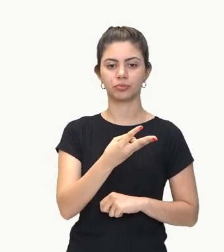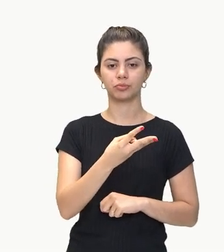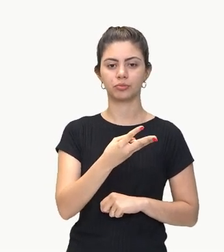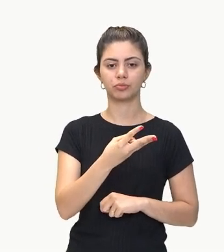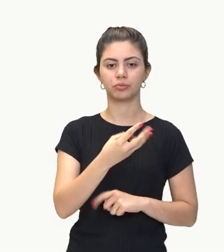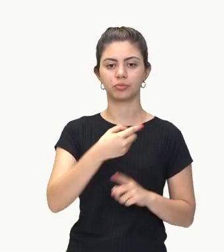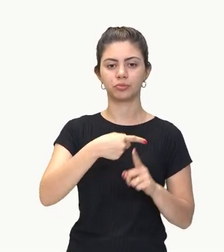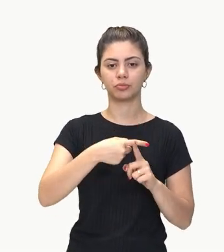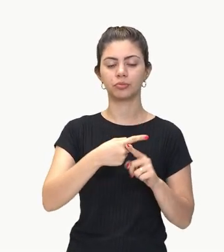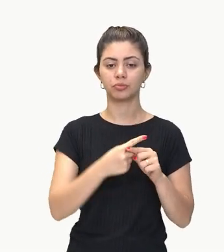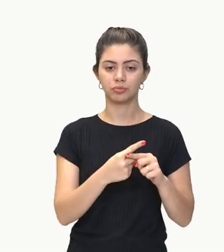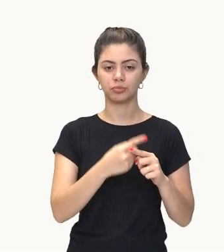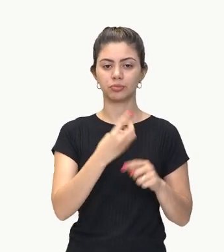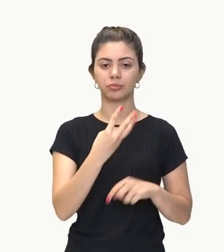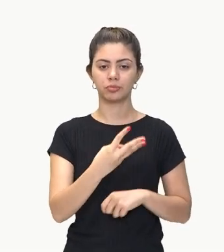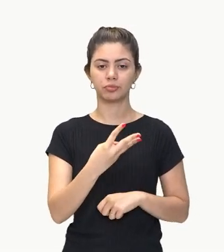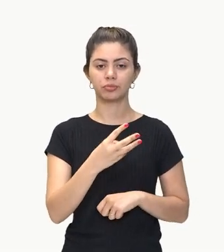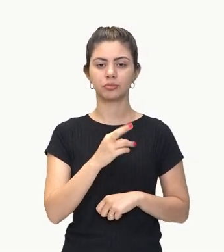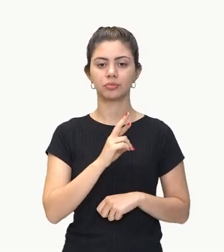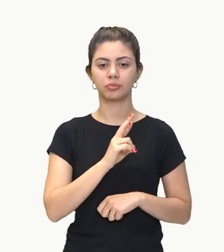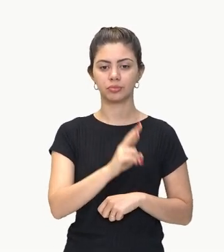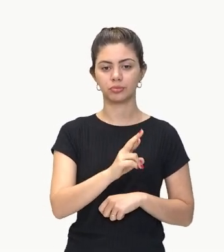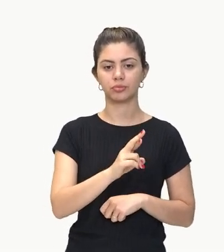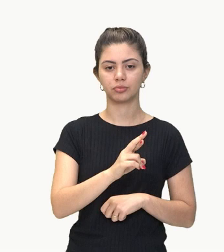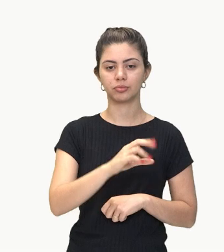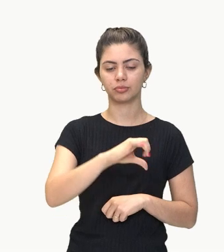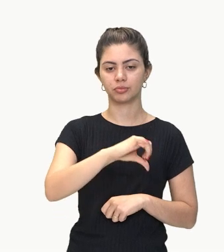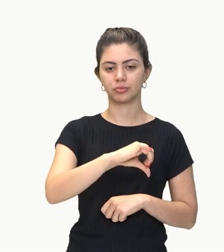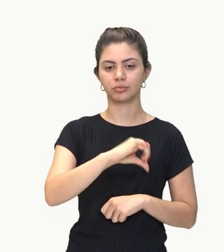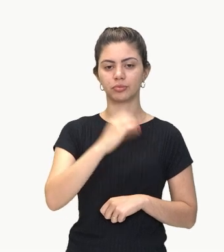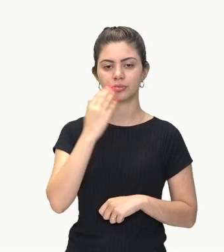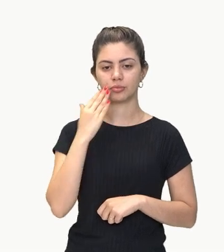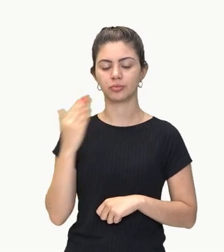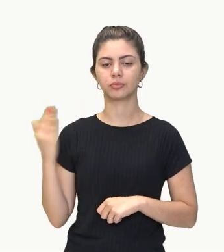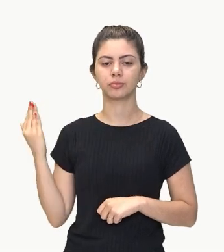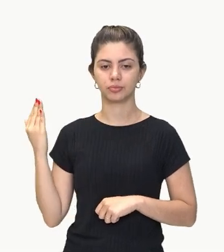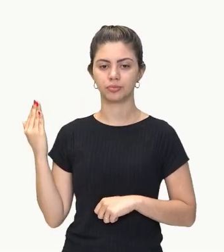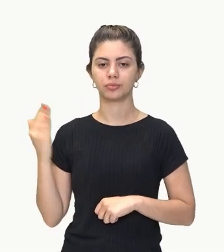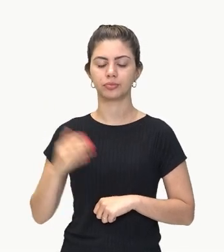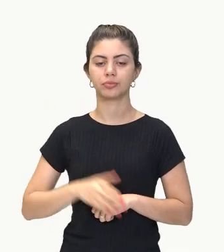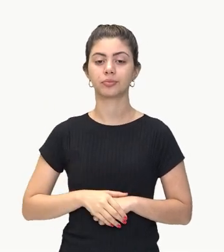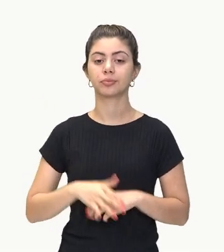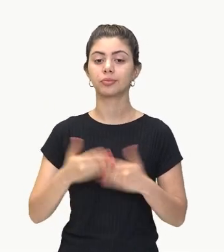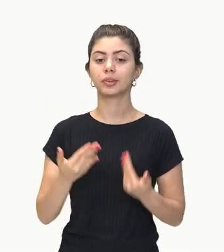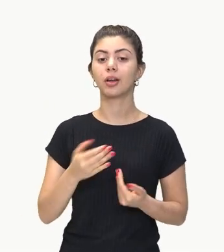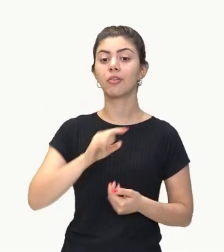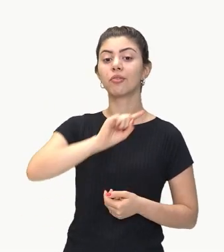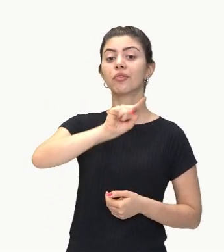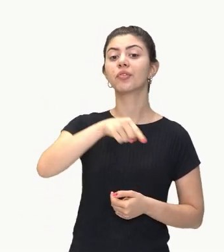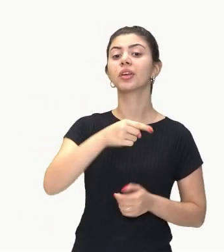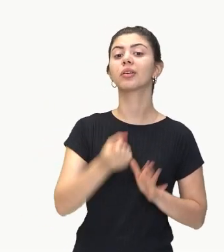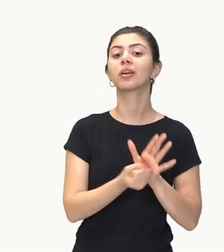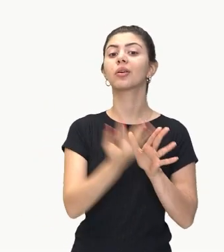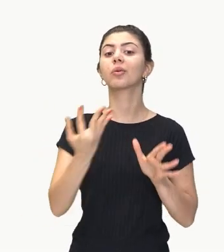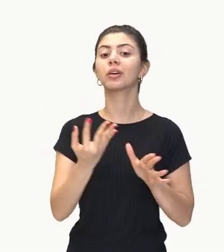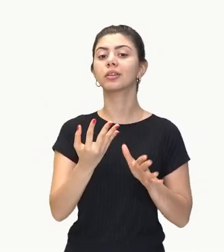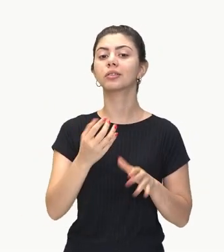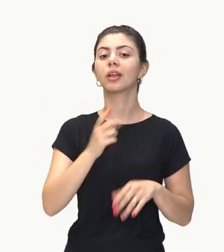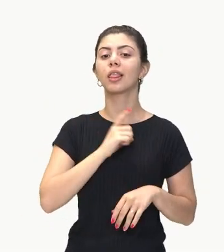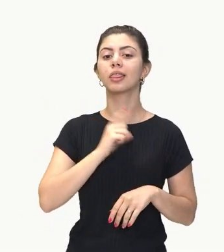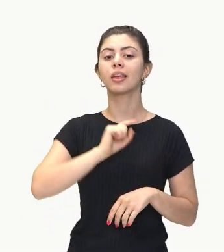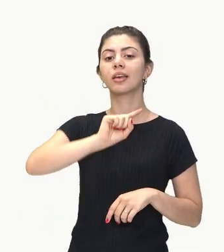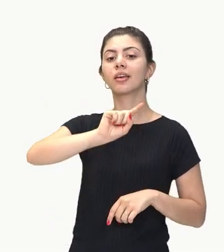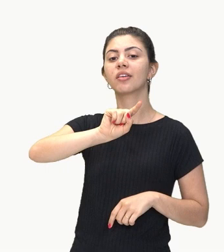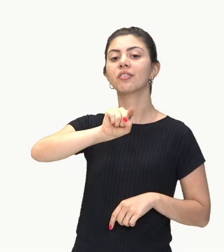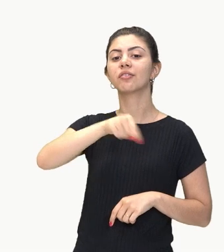E aí, 3 vezes 3 é 9. Quantas casas decimais? Observe que só tem casa decimal